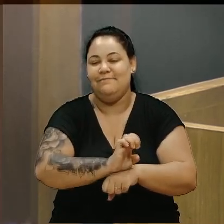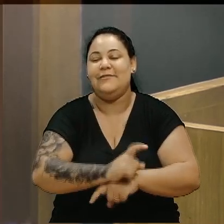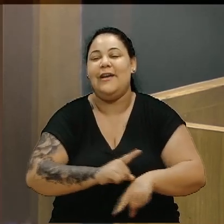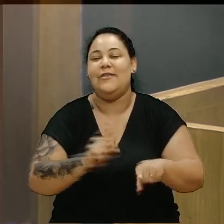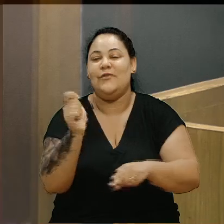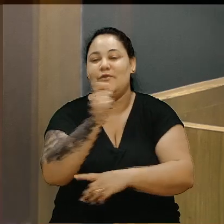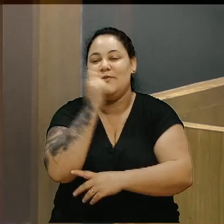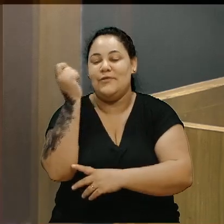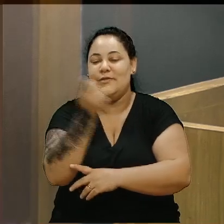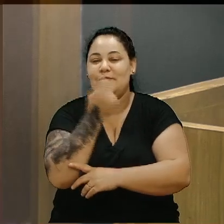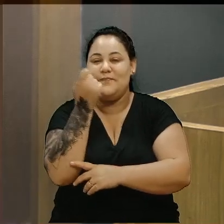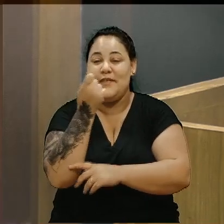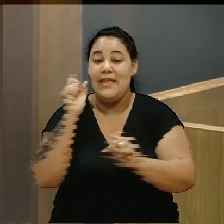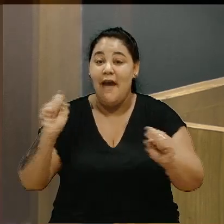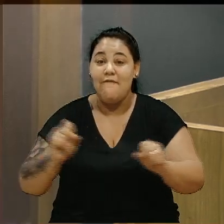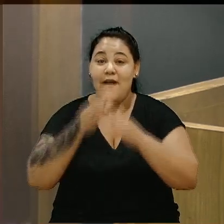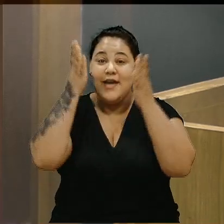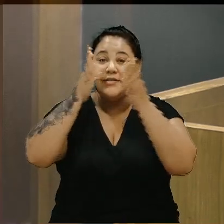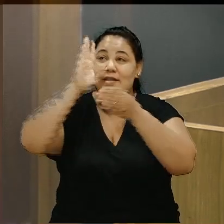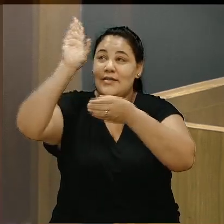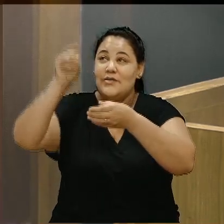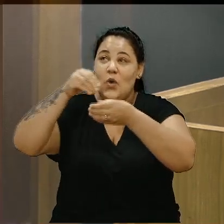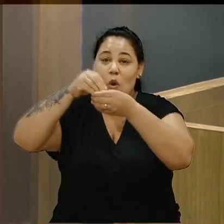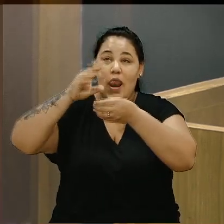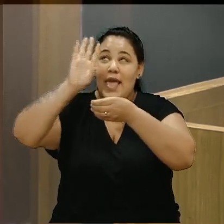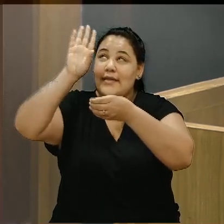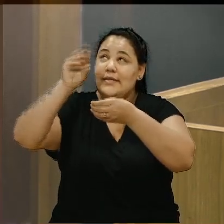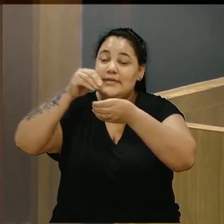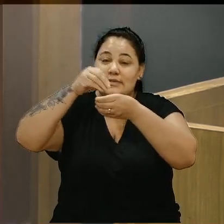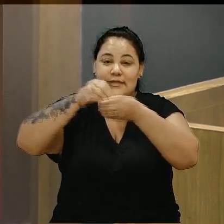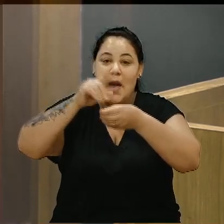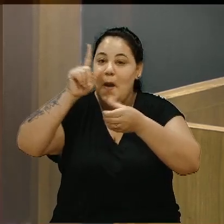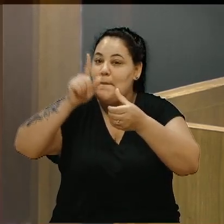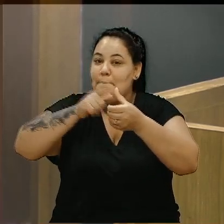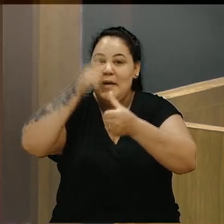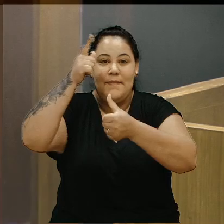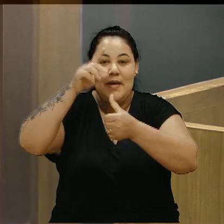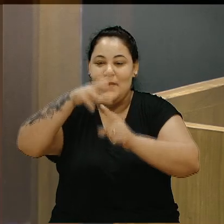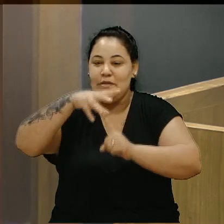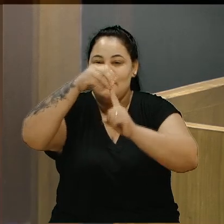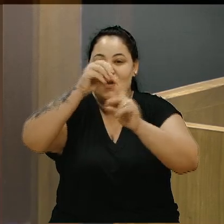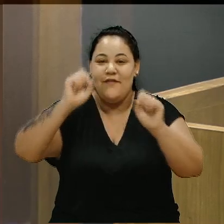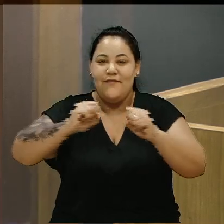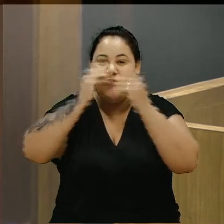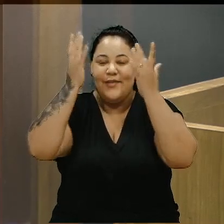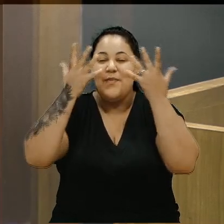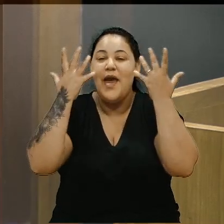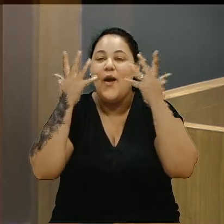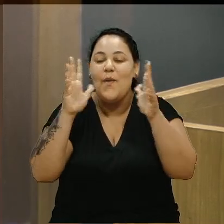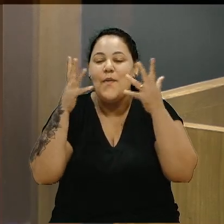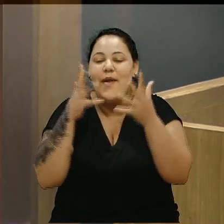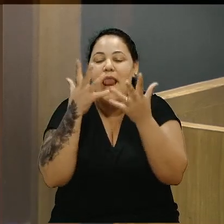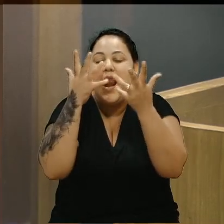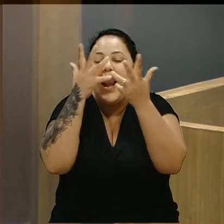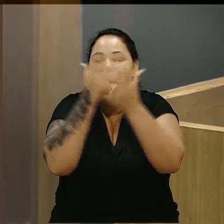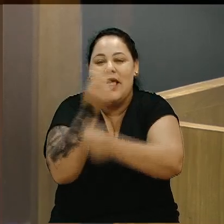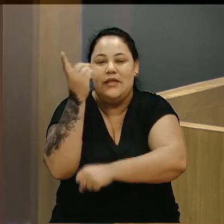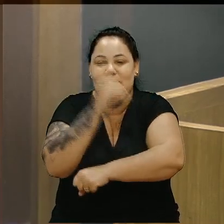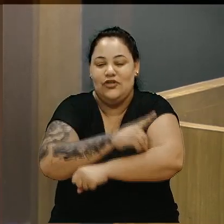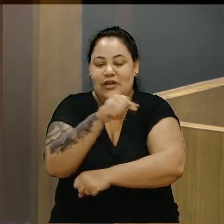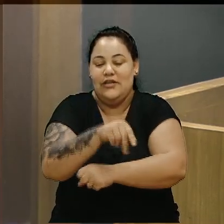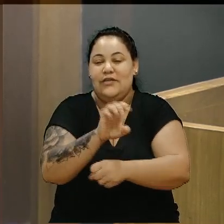das Colheitas é o primeiro grande evento que vai estar celebrando essa linda comemoração que temos no nosso estado.